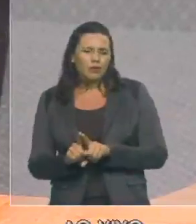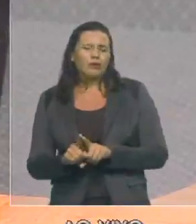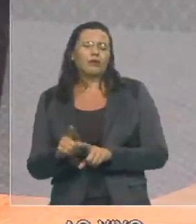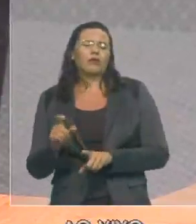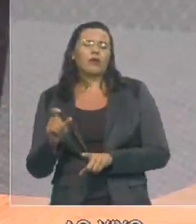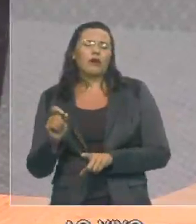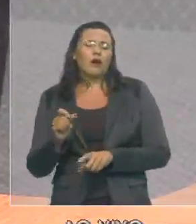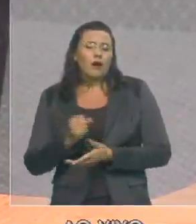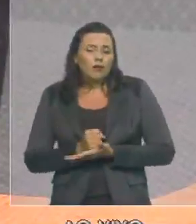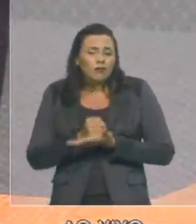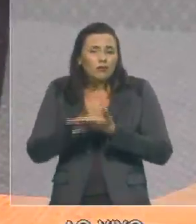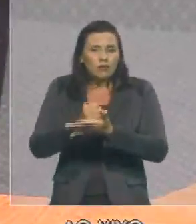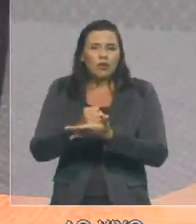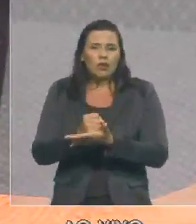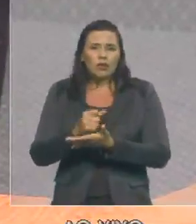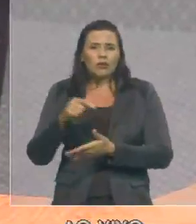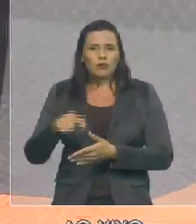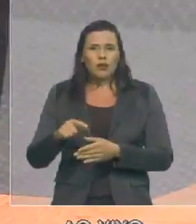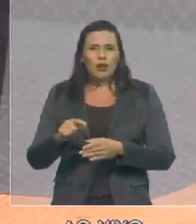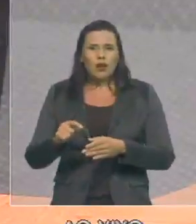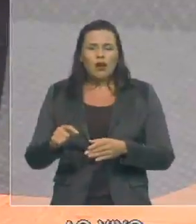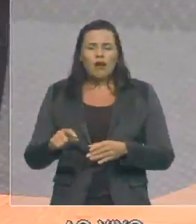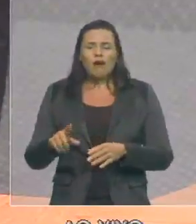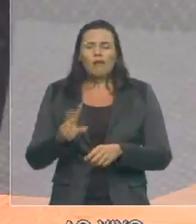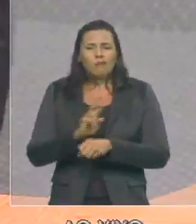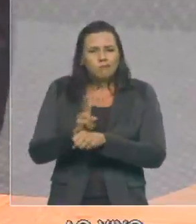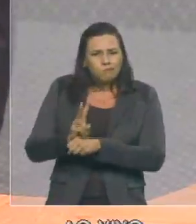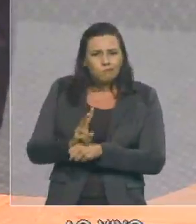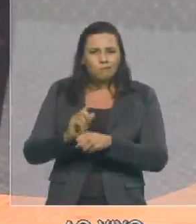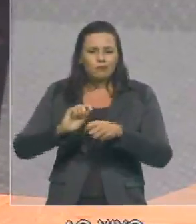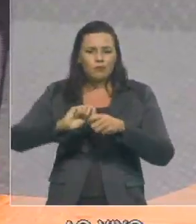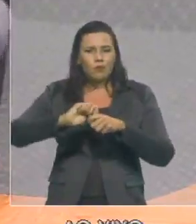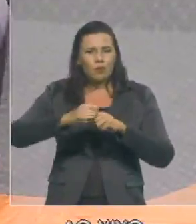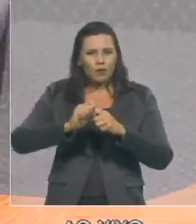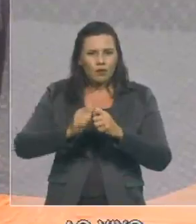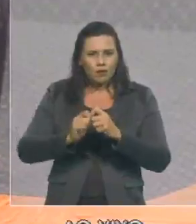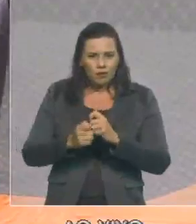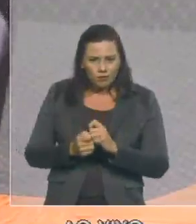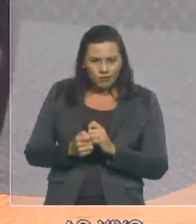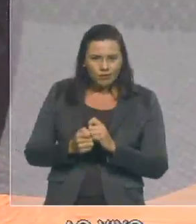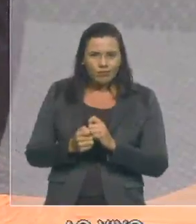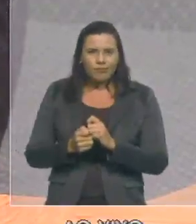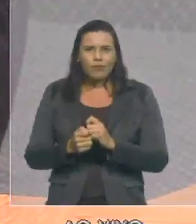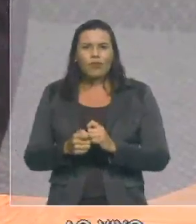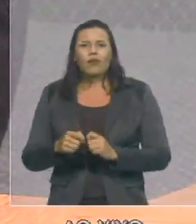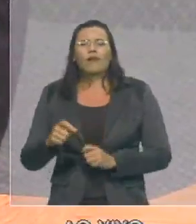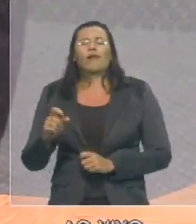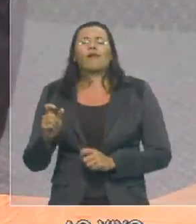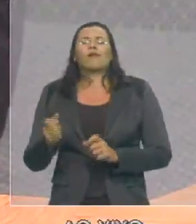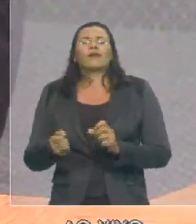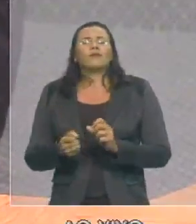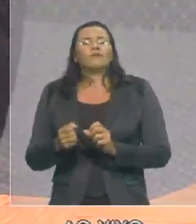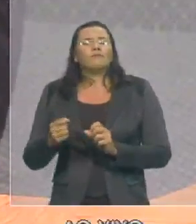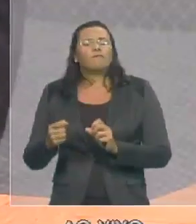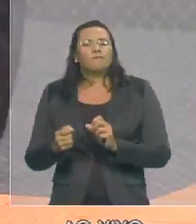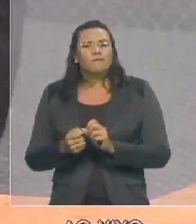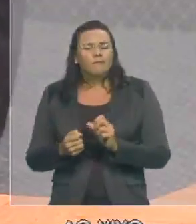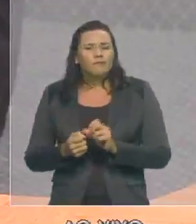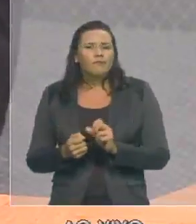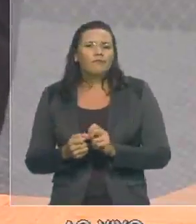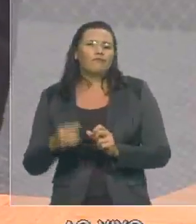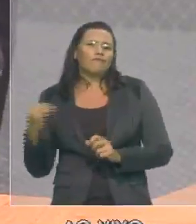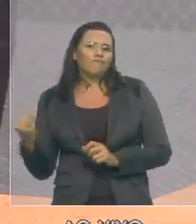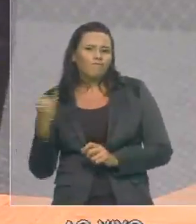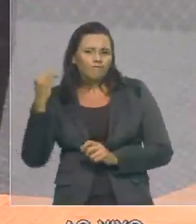da aquicultura. Então, eu fiquei muito honrado em poder, acima de tudo, saber que a nossa ministra está querendo investir em aquicultura e nós